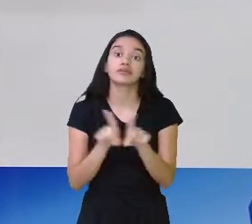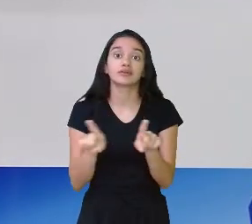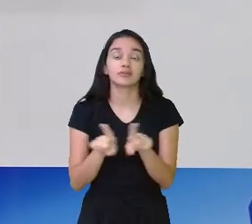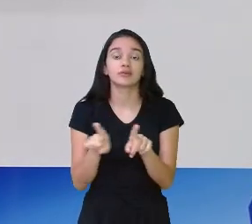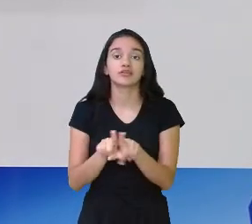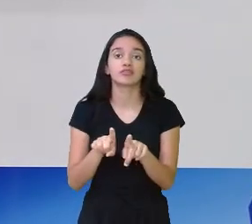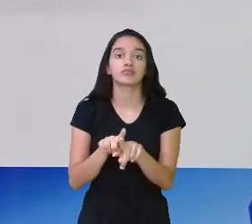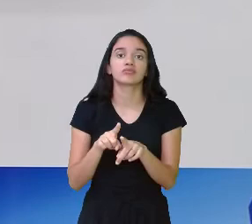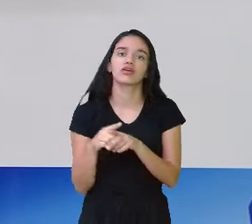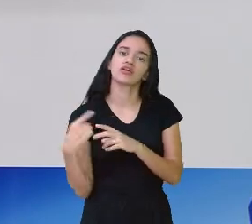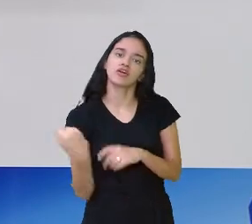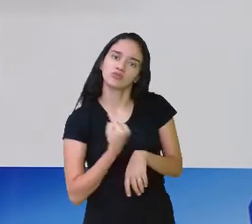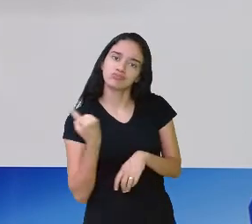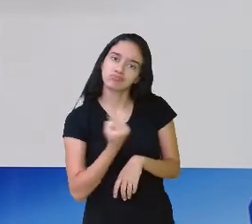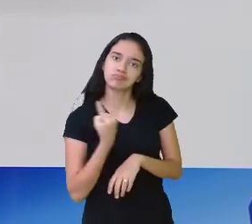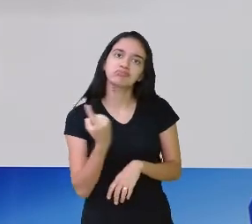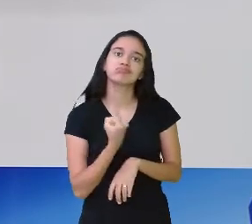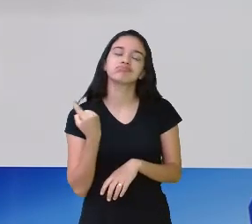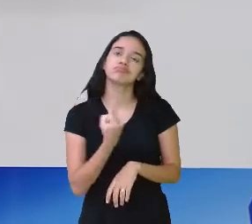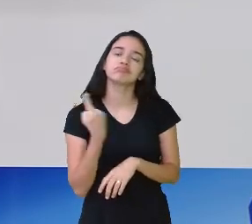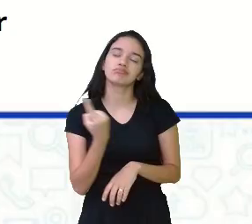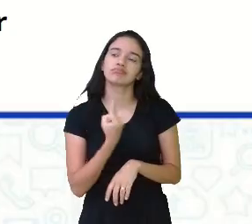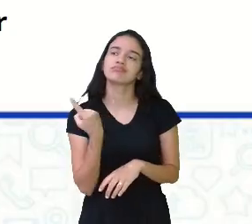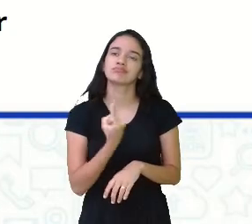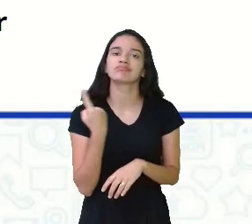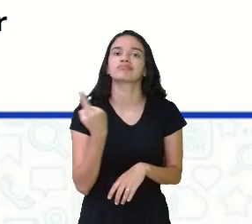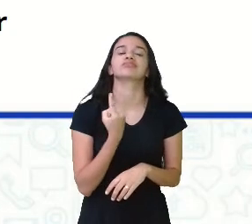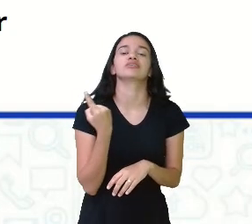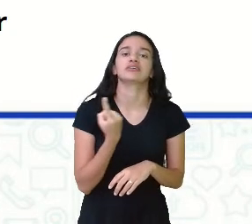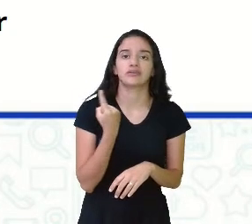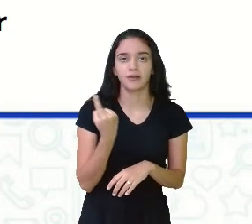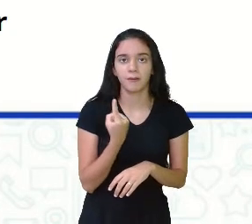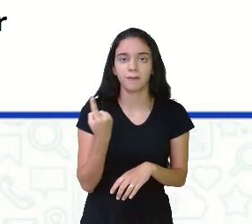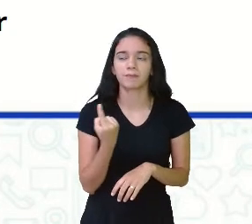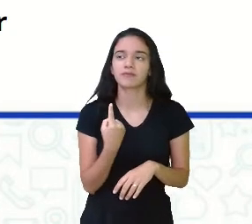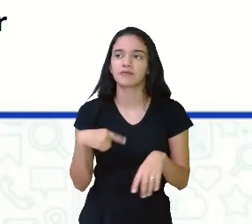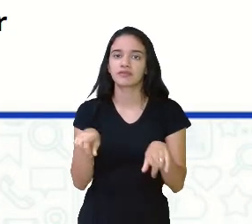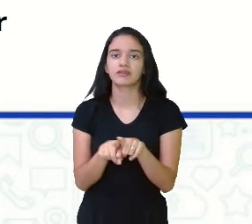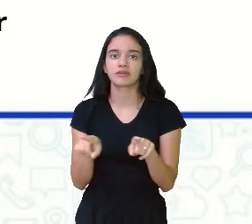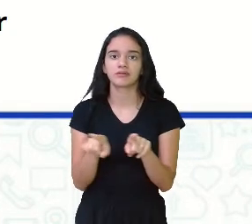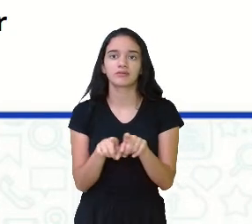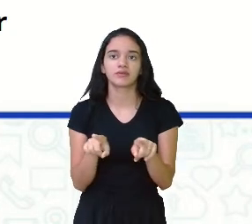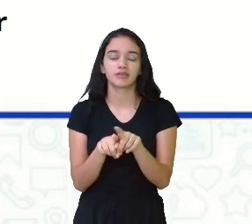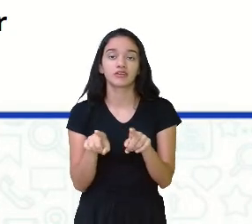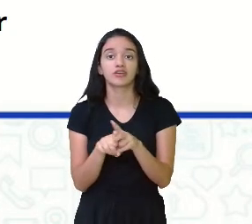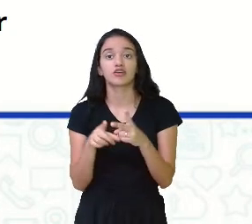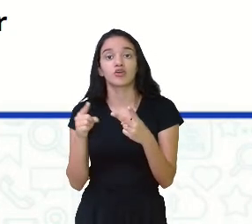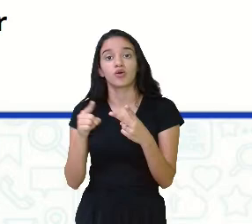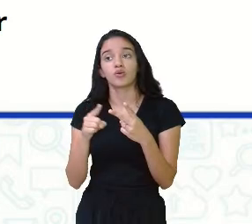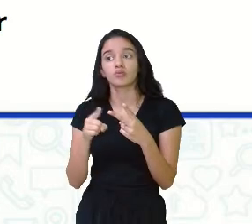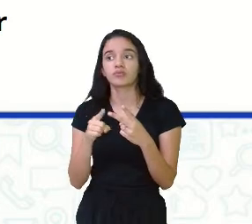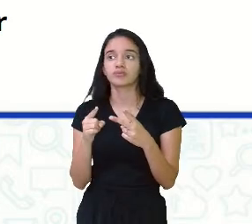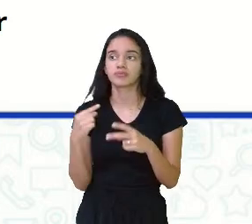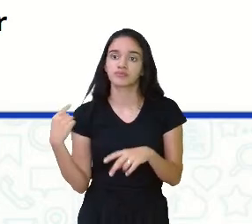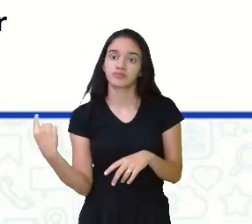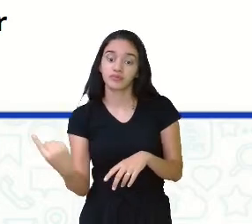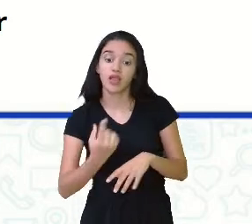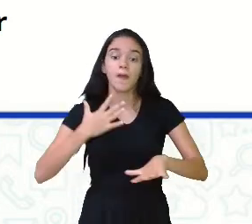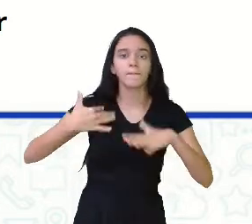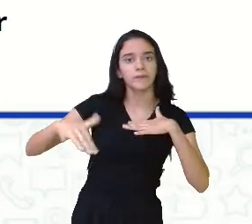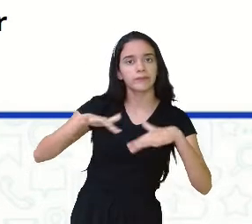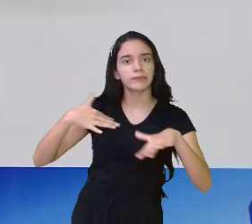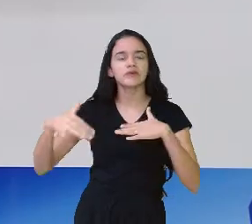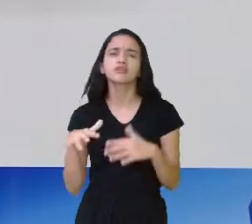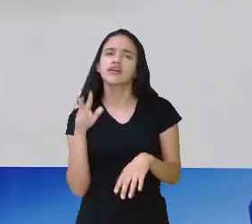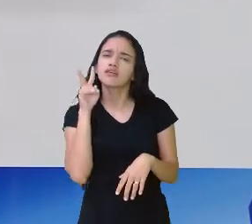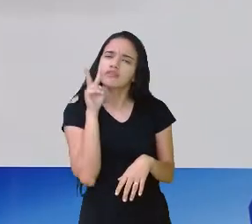que é você se mover em torno do próprio eixo. Rodar é quando você gira em movimento. Vê